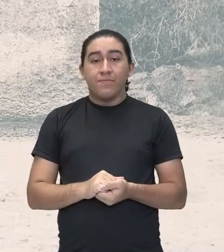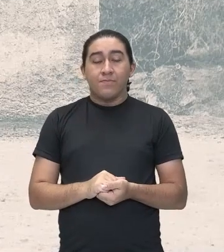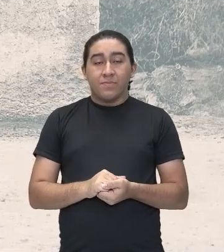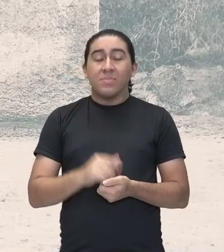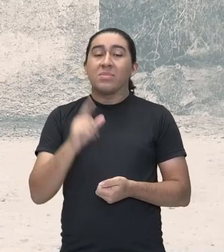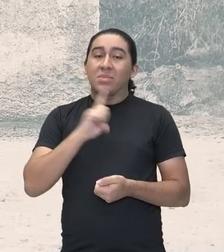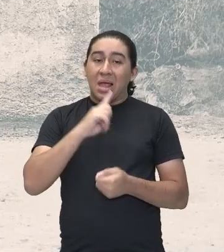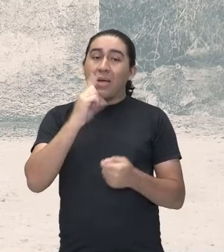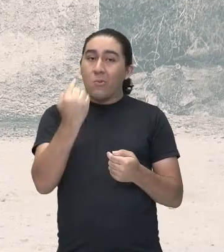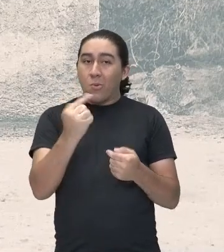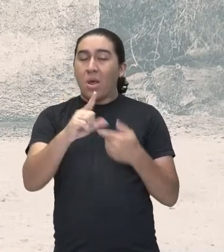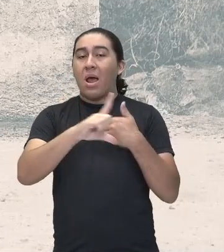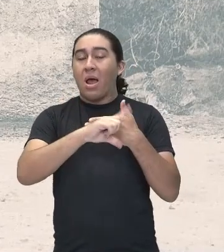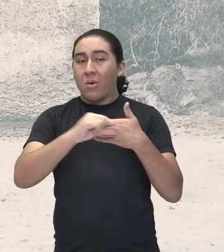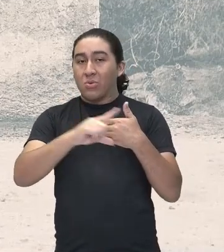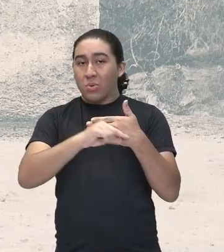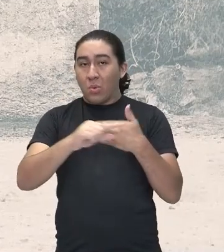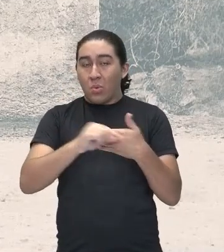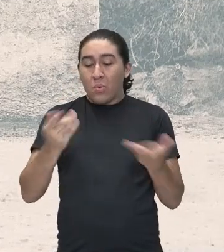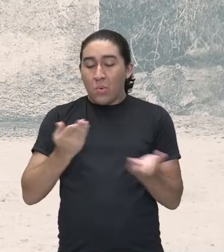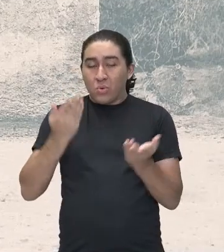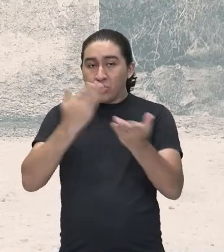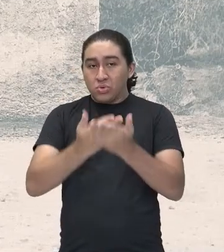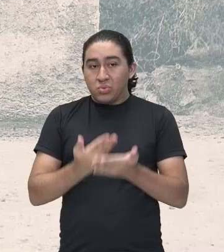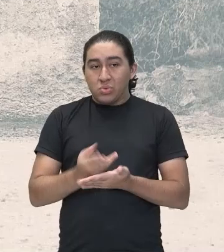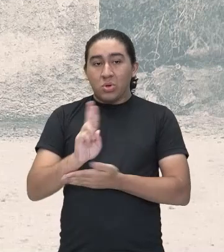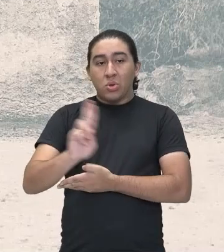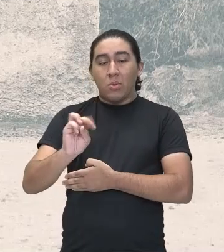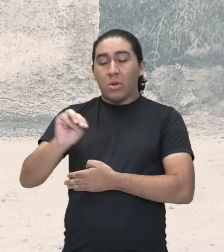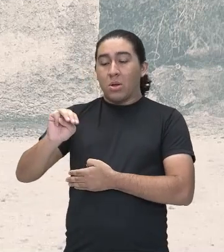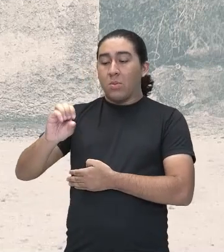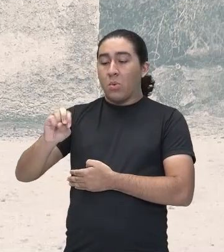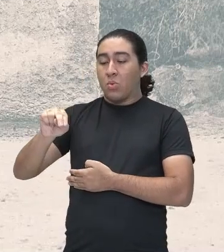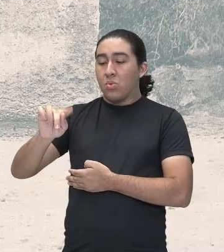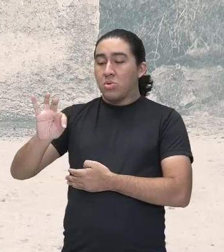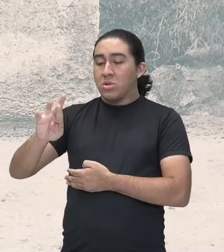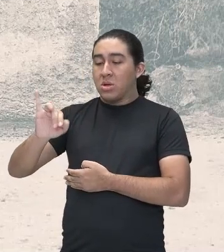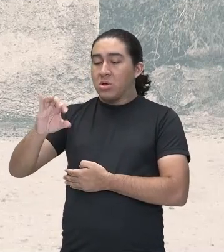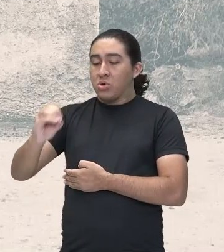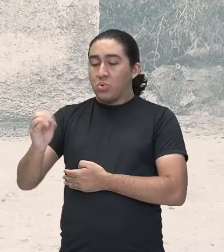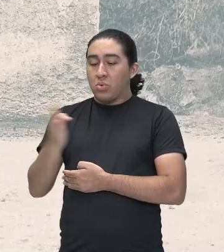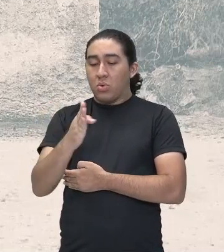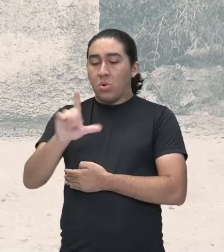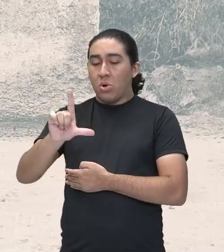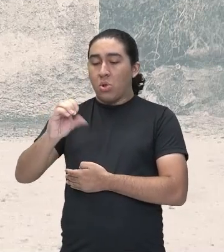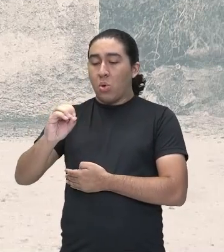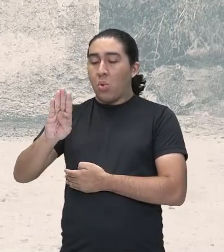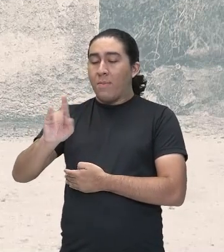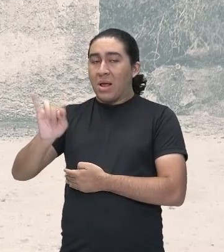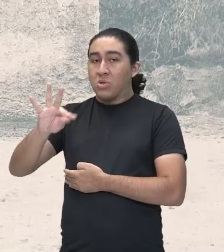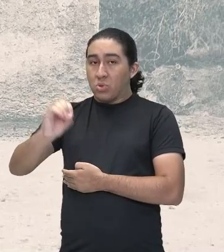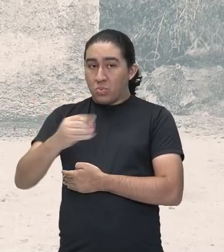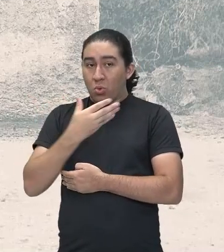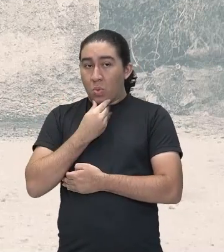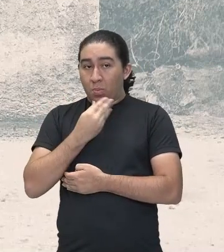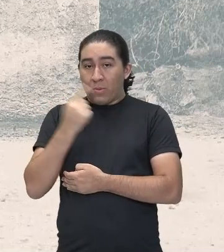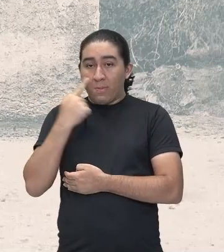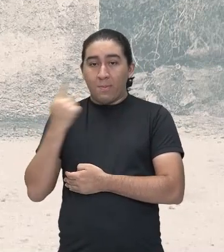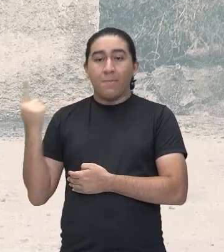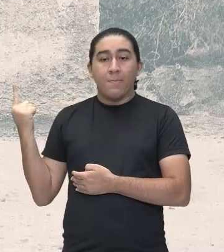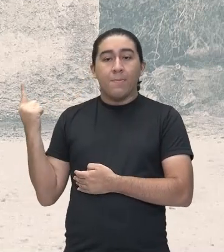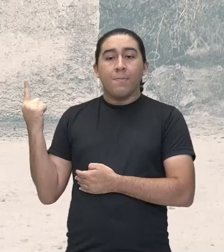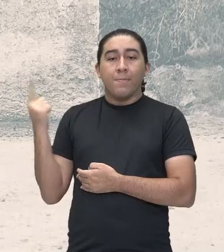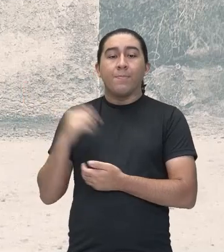Monteiro Lobato. Então, perceba que o nosso autor, Monteiro Lobato, ele tem uma produção literária expressiva nesse